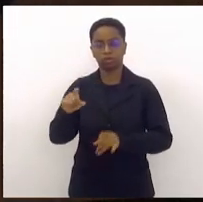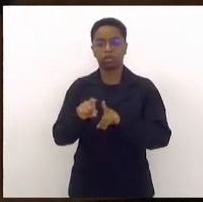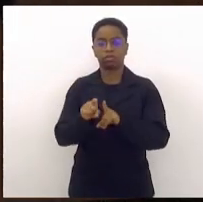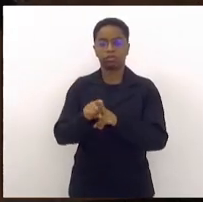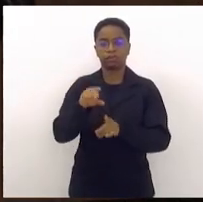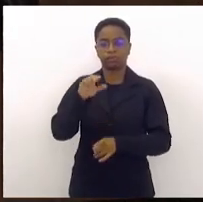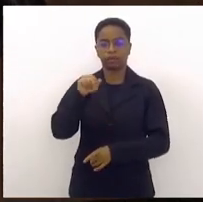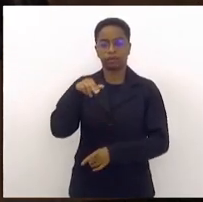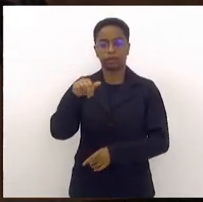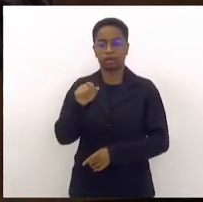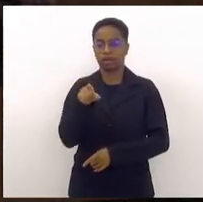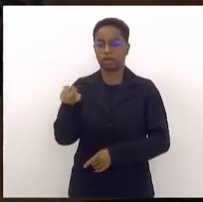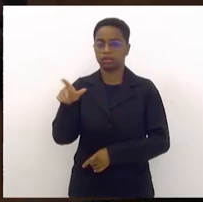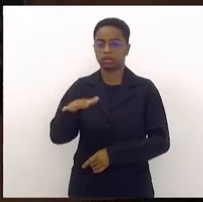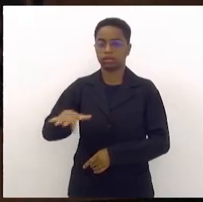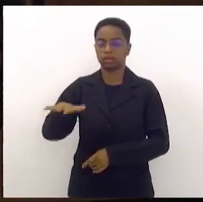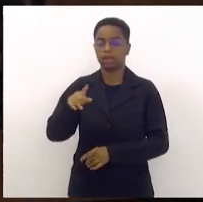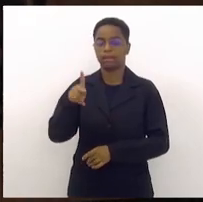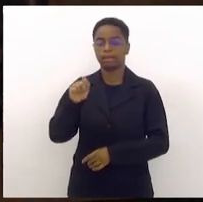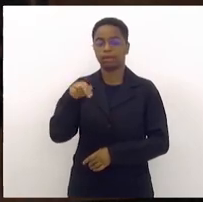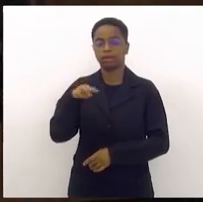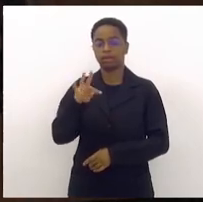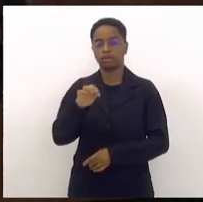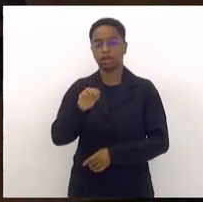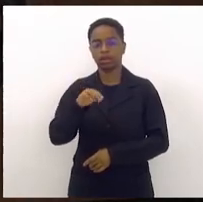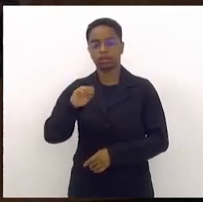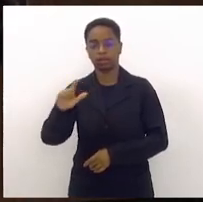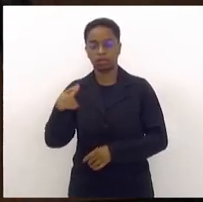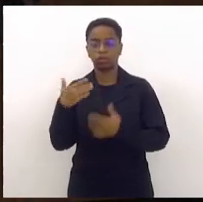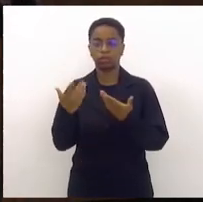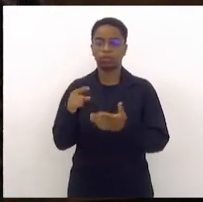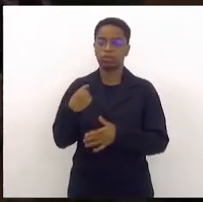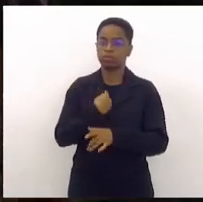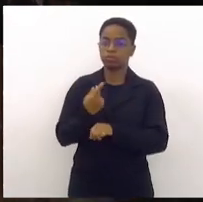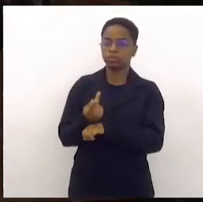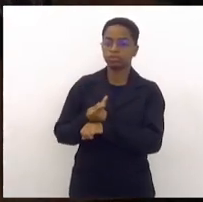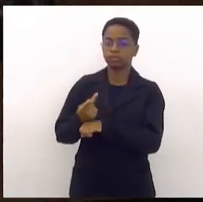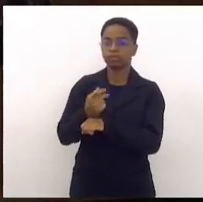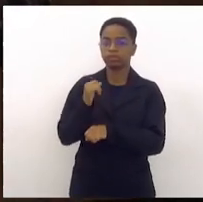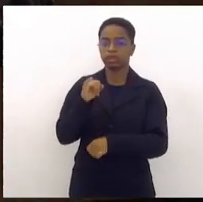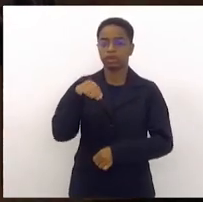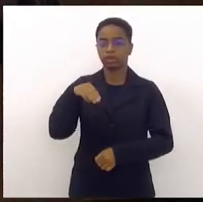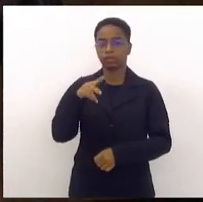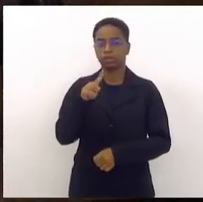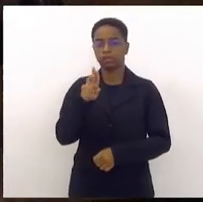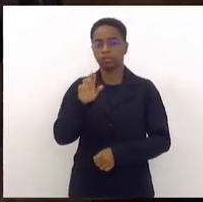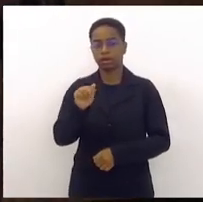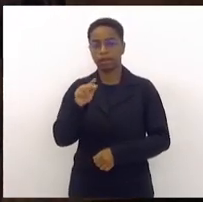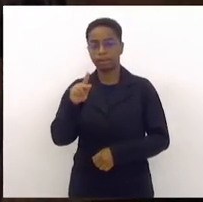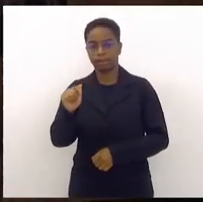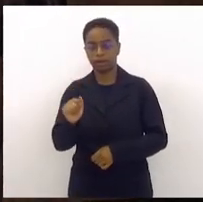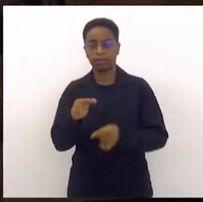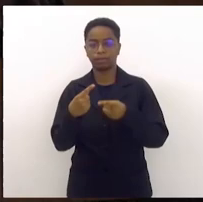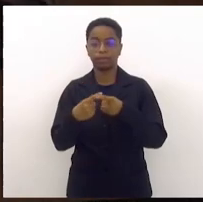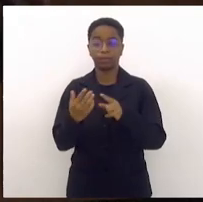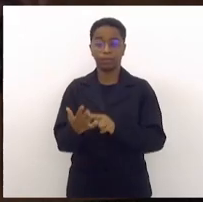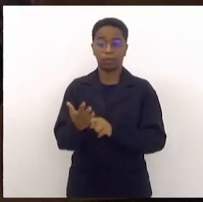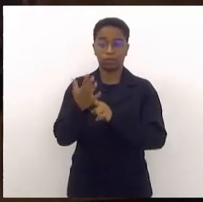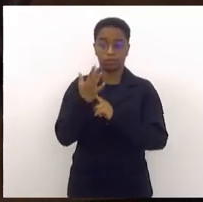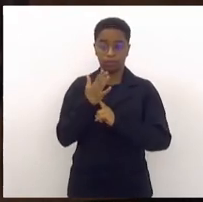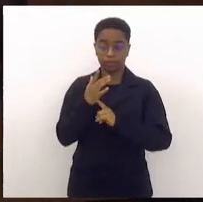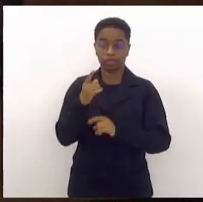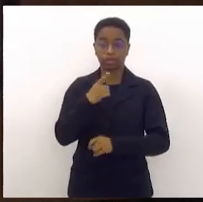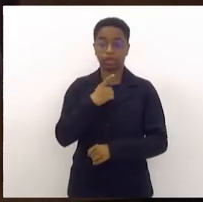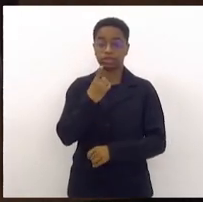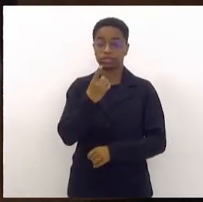Pantanal, por exemplo. Então, nós fomos atrás da Embrapa. E a Embrapa mostrou que havia